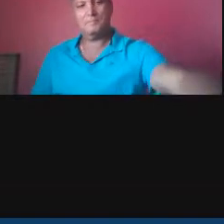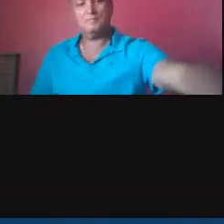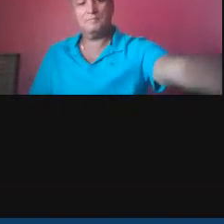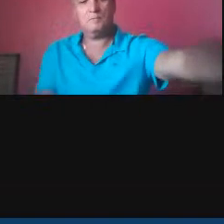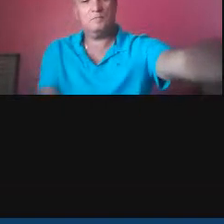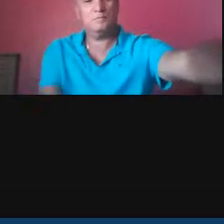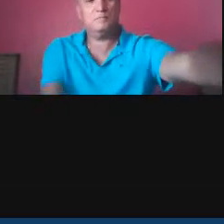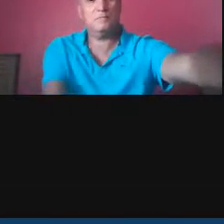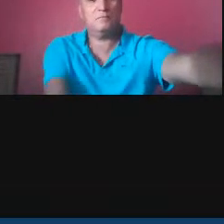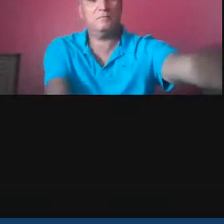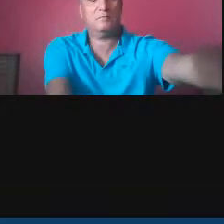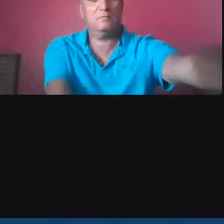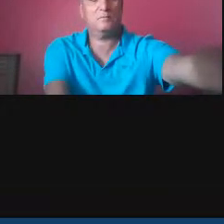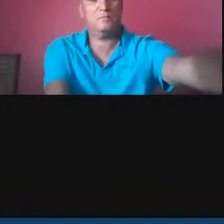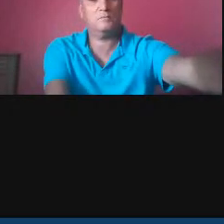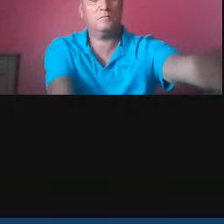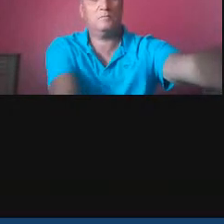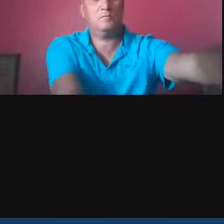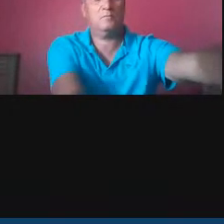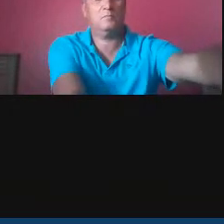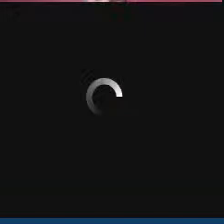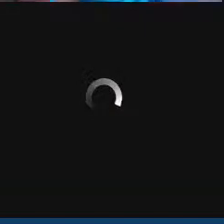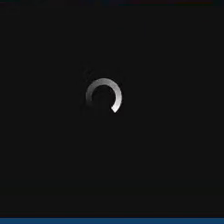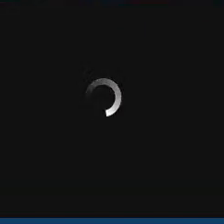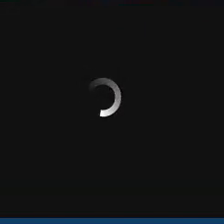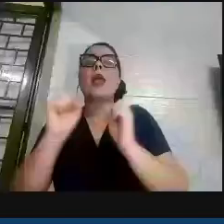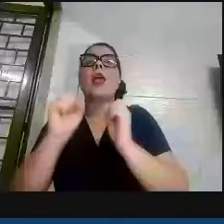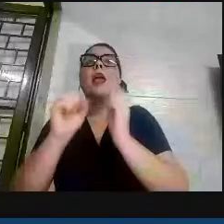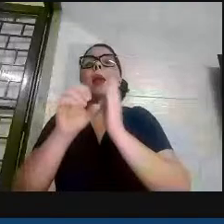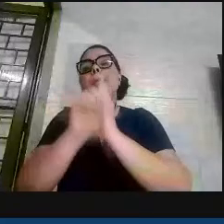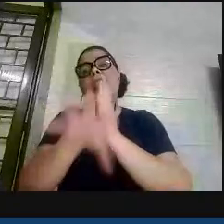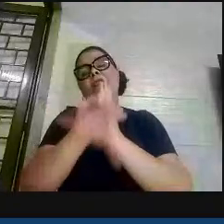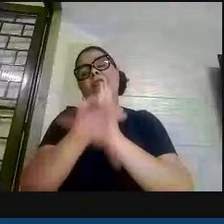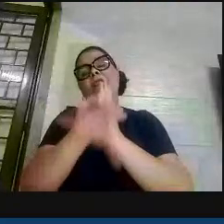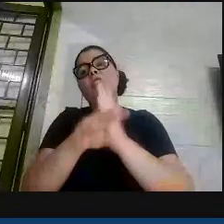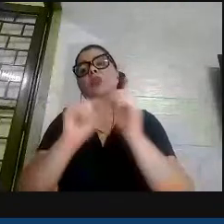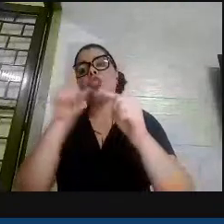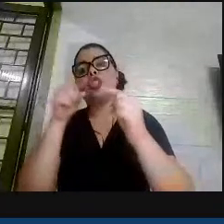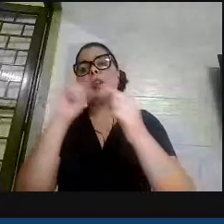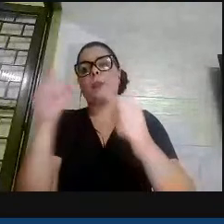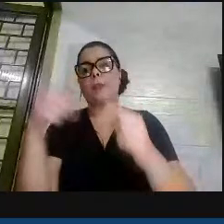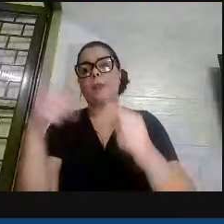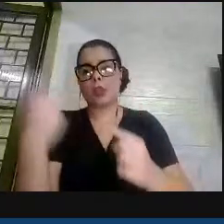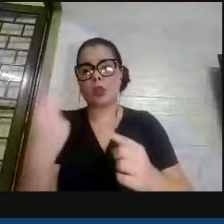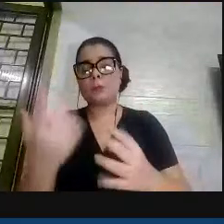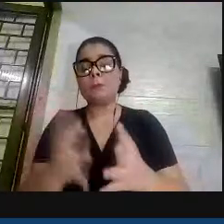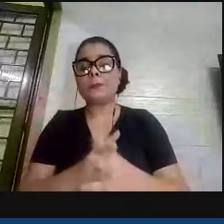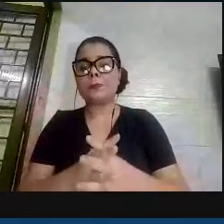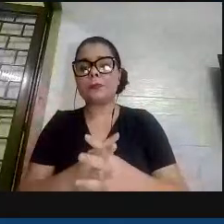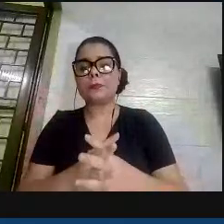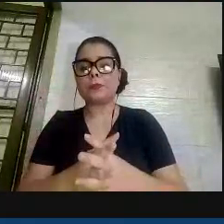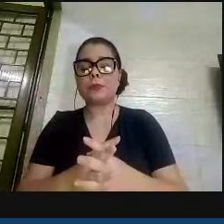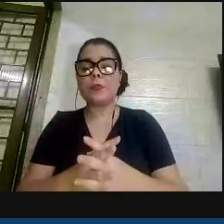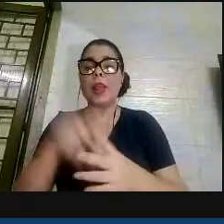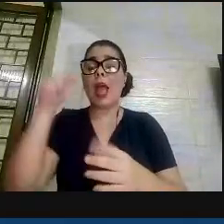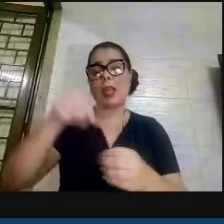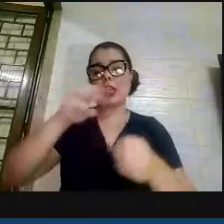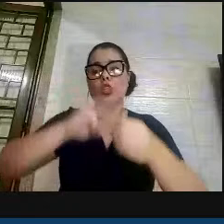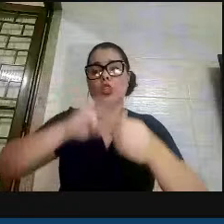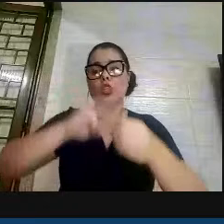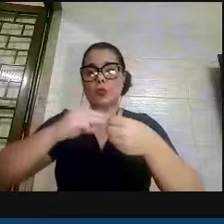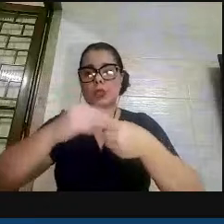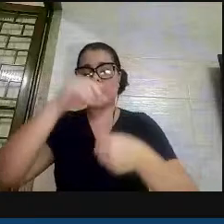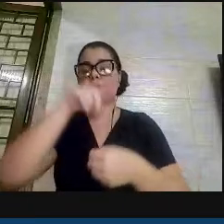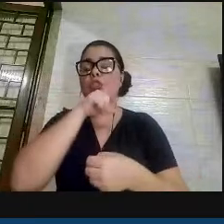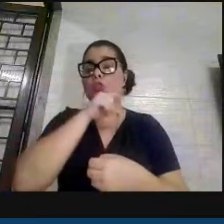certos benefícios diretamente para nós. Então, o município de Nilópolis, como nós falamos